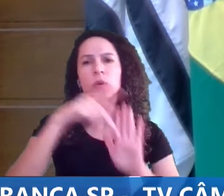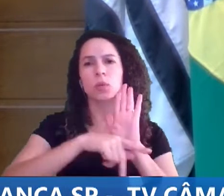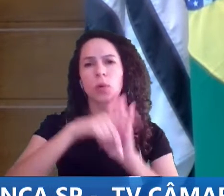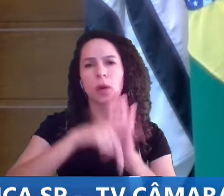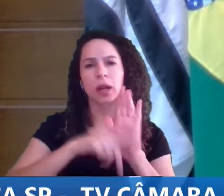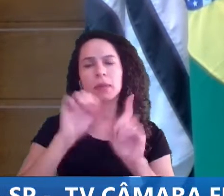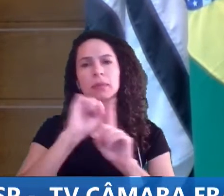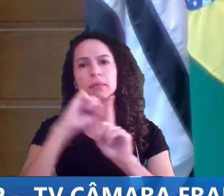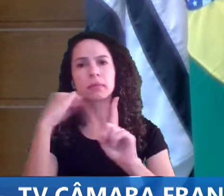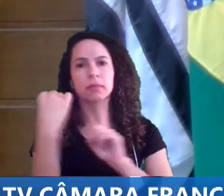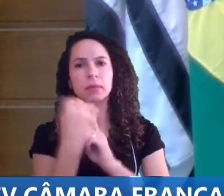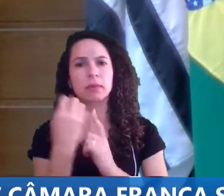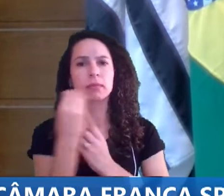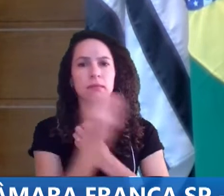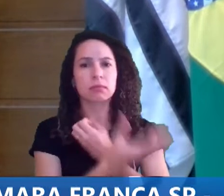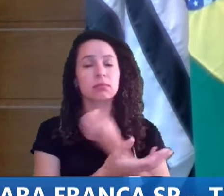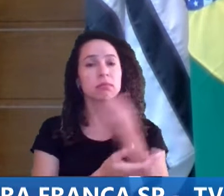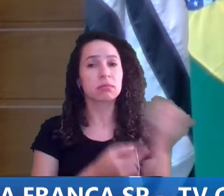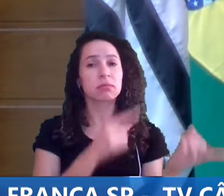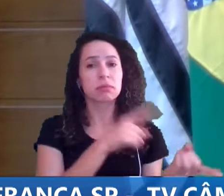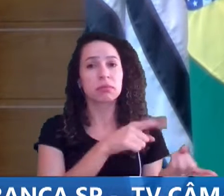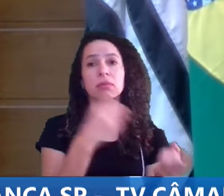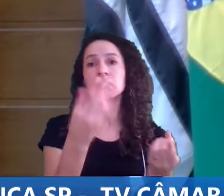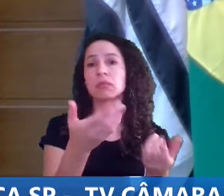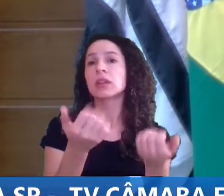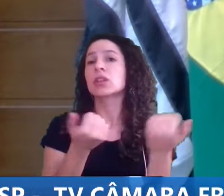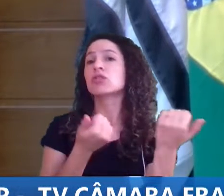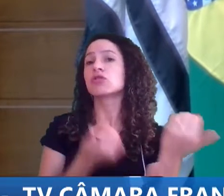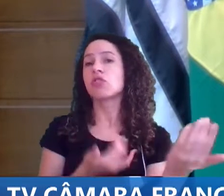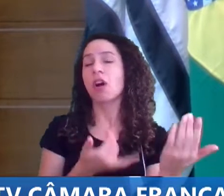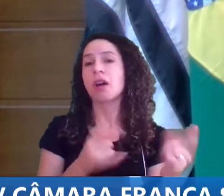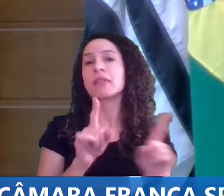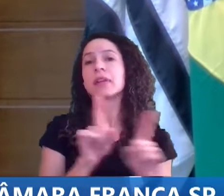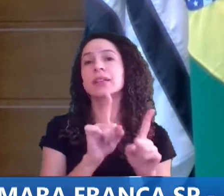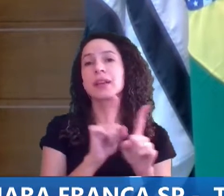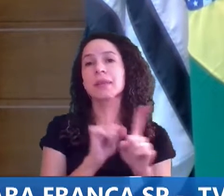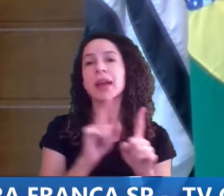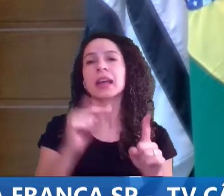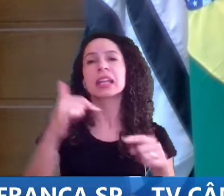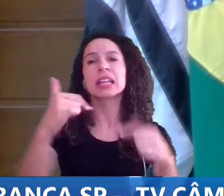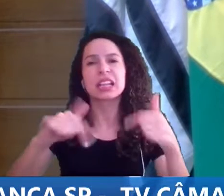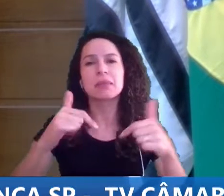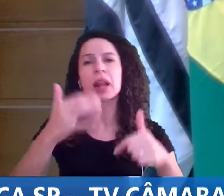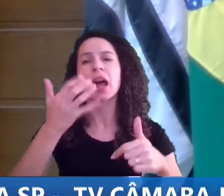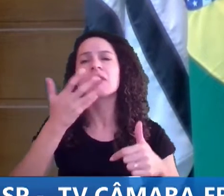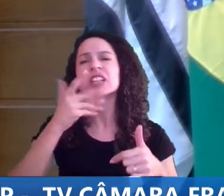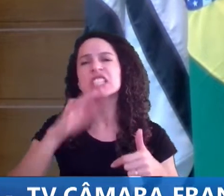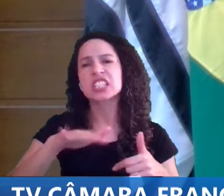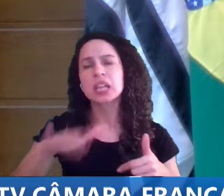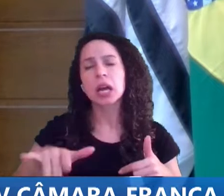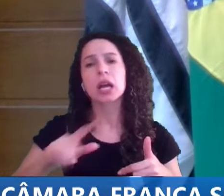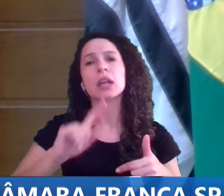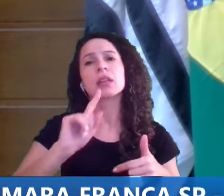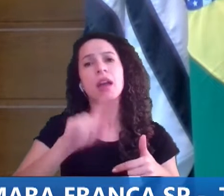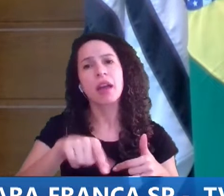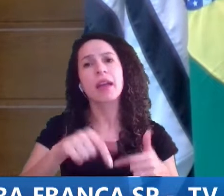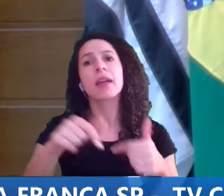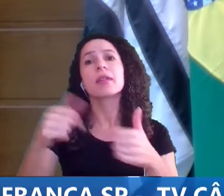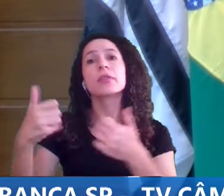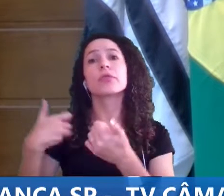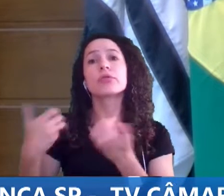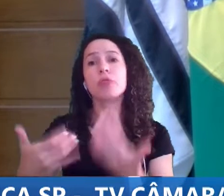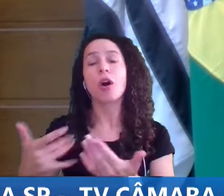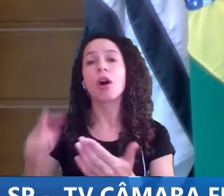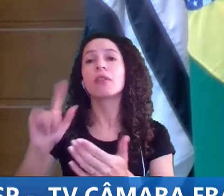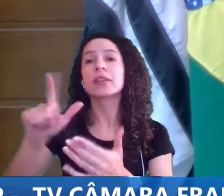assistenciais. São os jovens que foram resgatados do trabalho infantil. São os jovens em abrigos, em